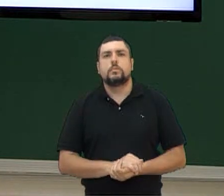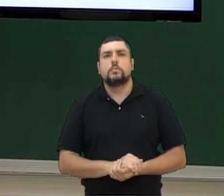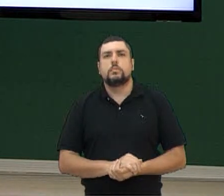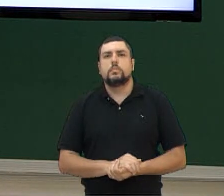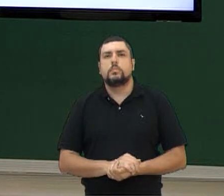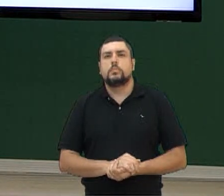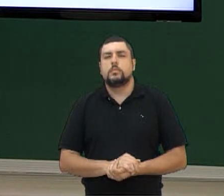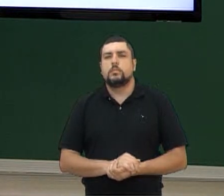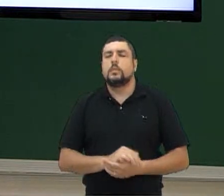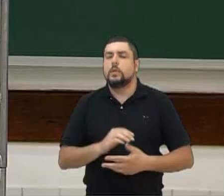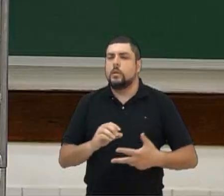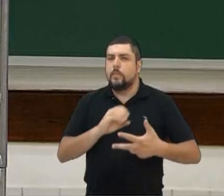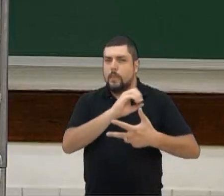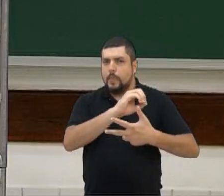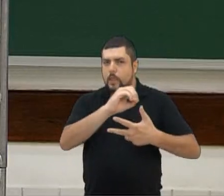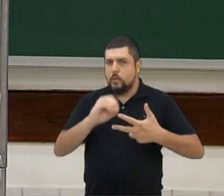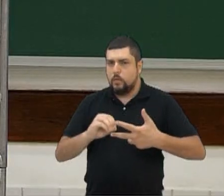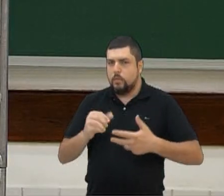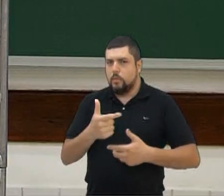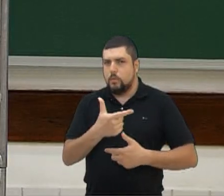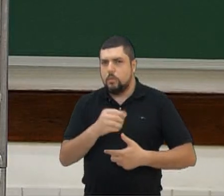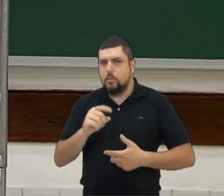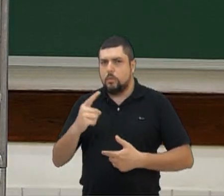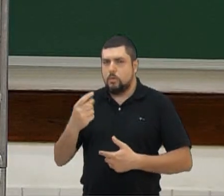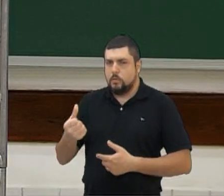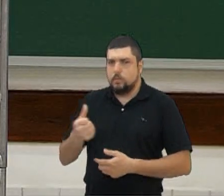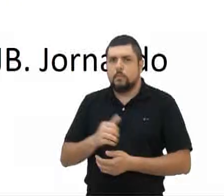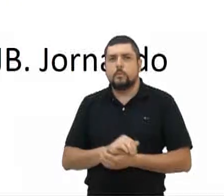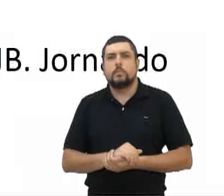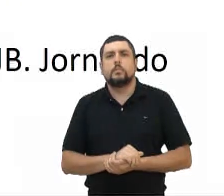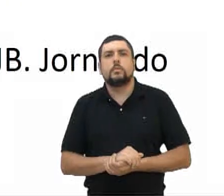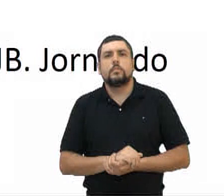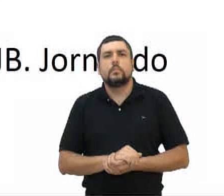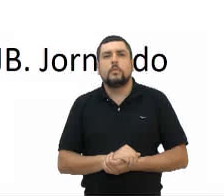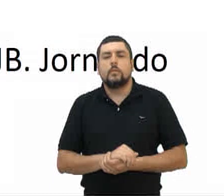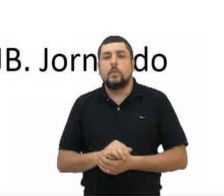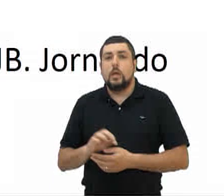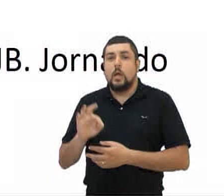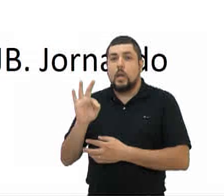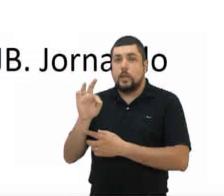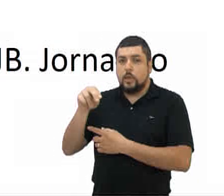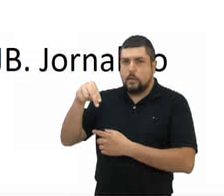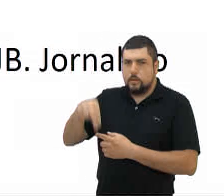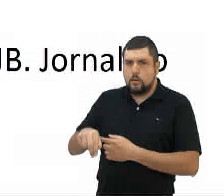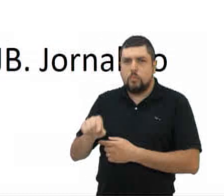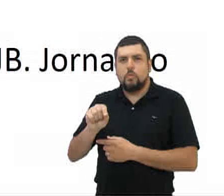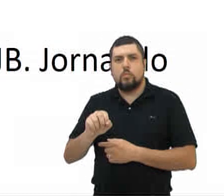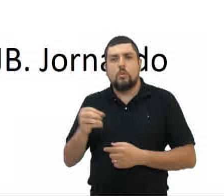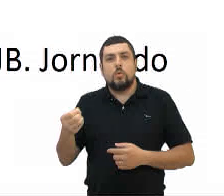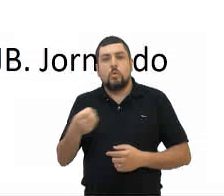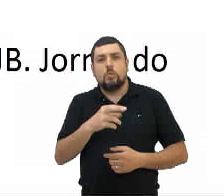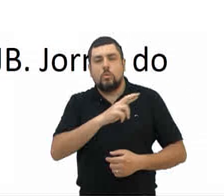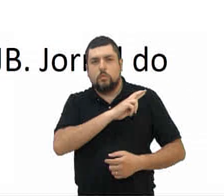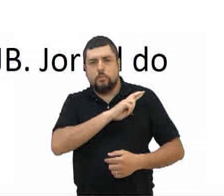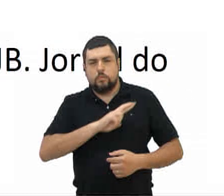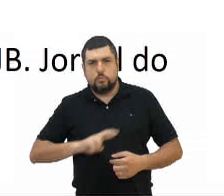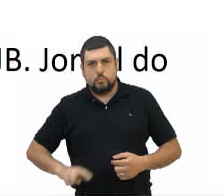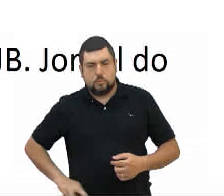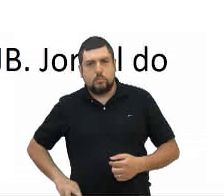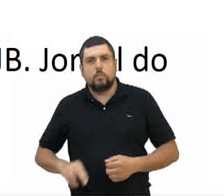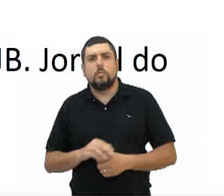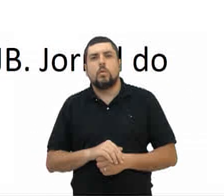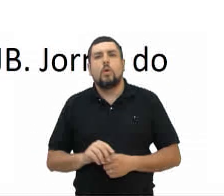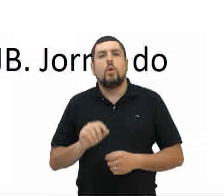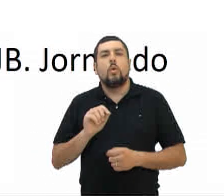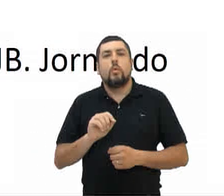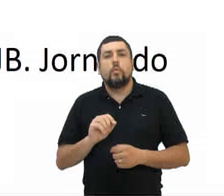Questão lá do Enem de 2016. Batizado por Tancredo Neves de Nova República, o período que marca o reencontro